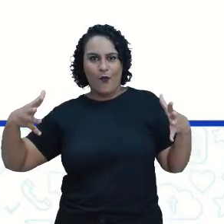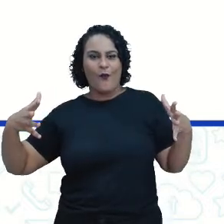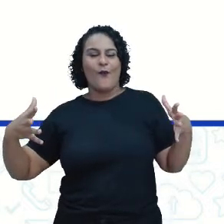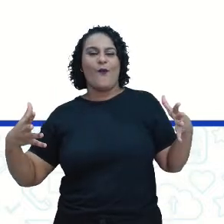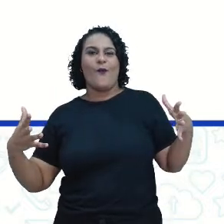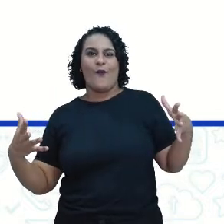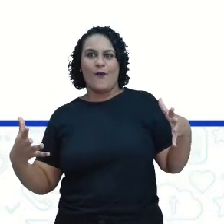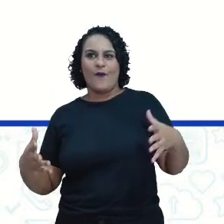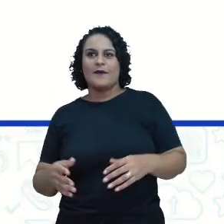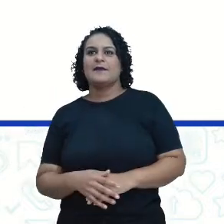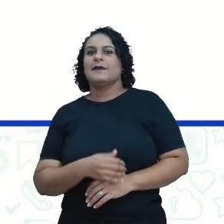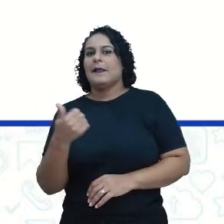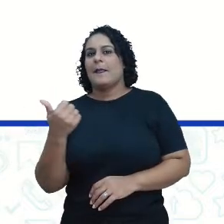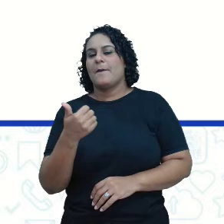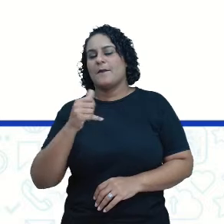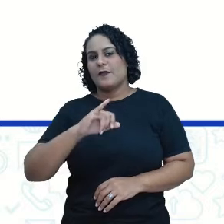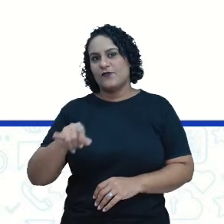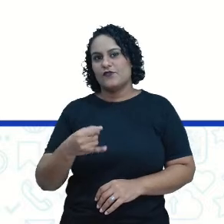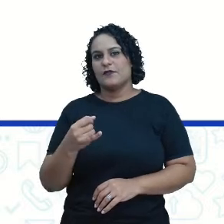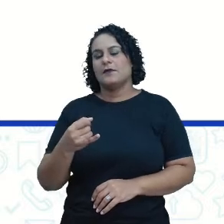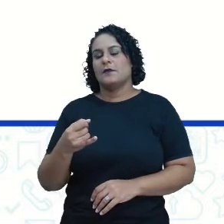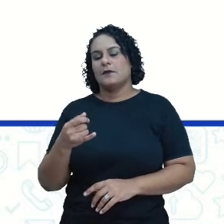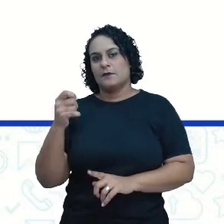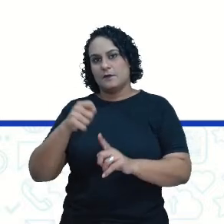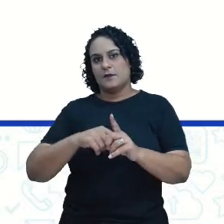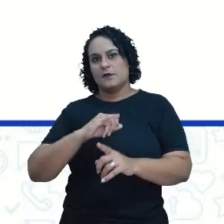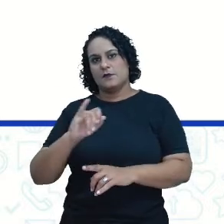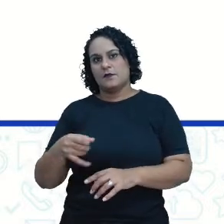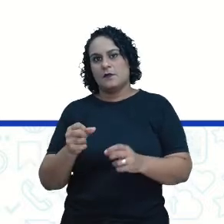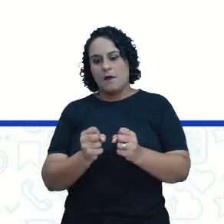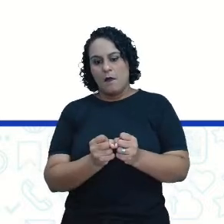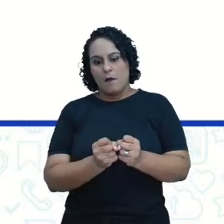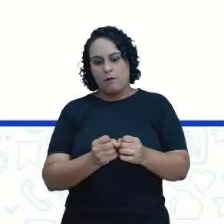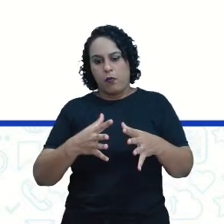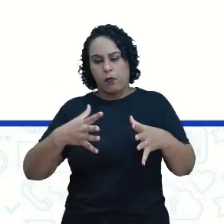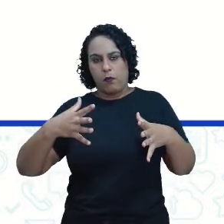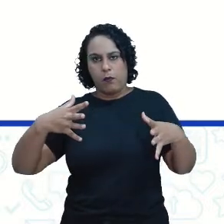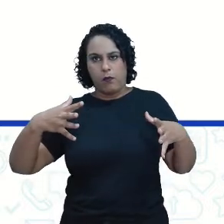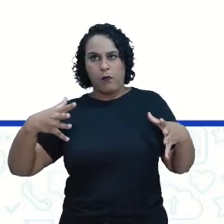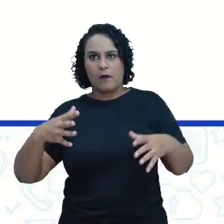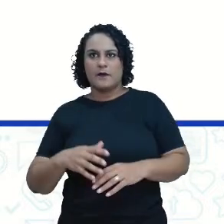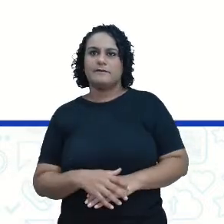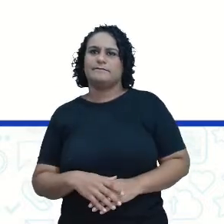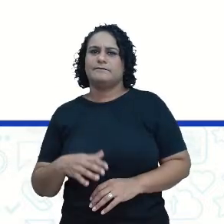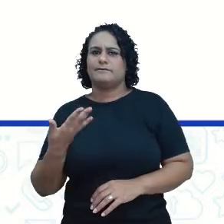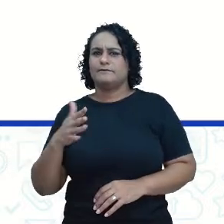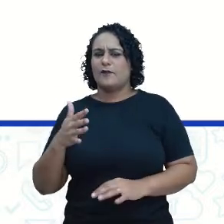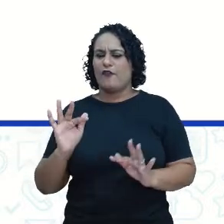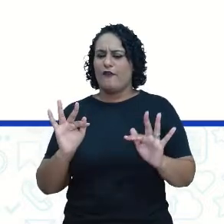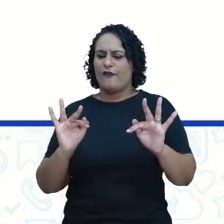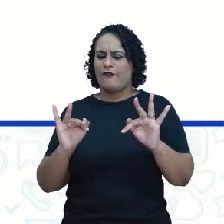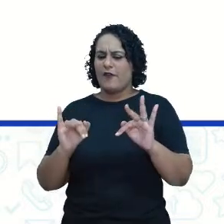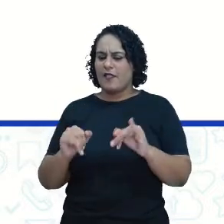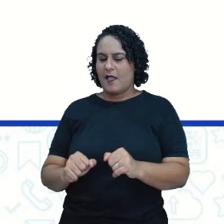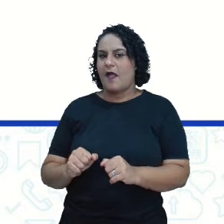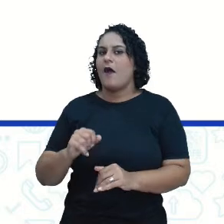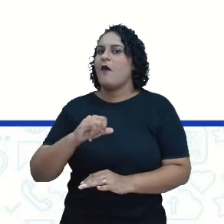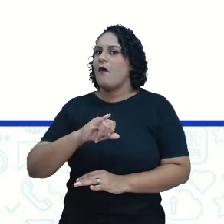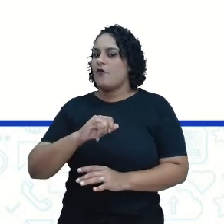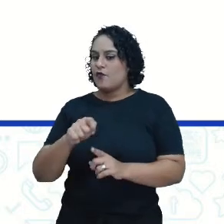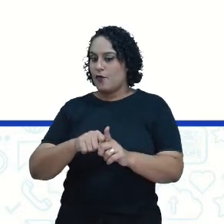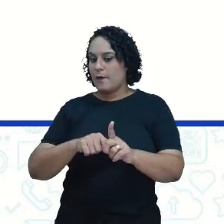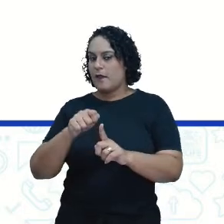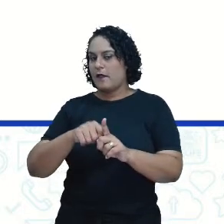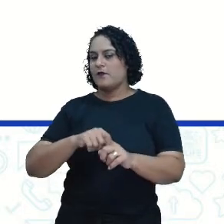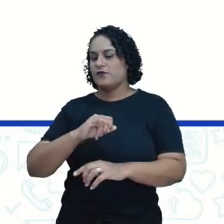explosão, então, dia 1º de janeiro, a gente inicia com o Big Bang, tá certo? Lá para o final de janeiro,